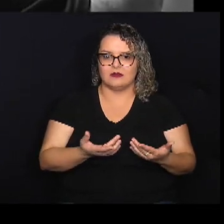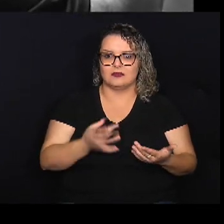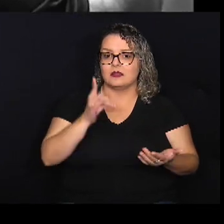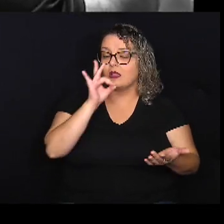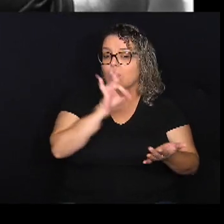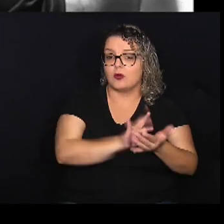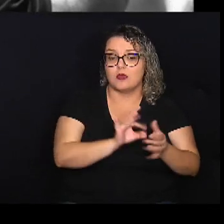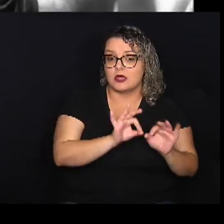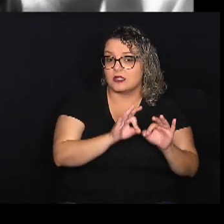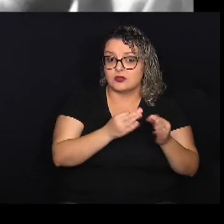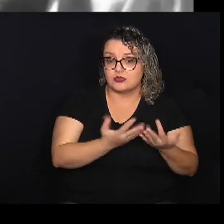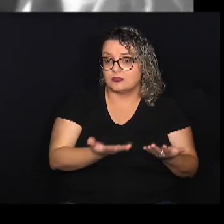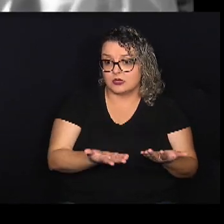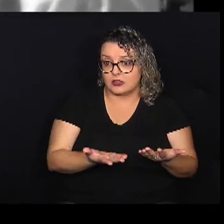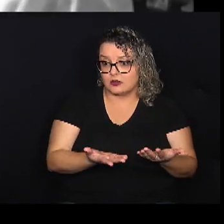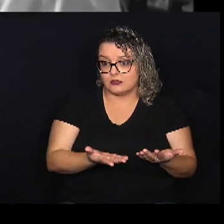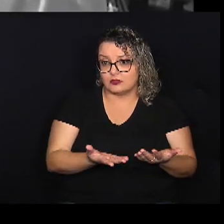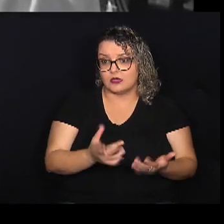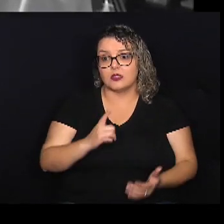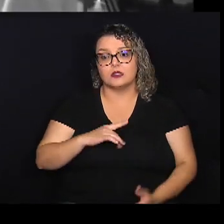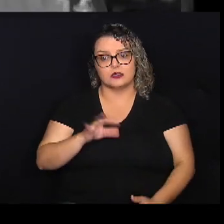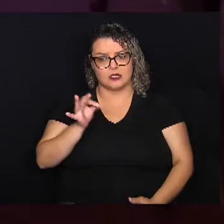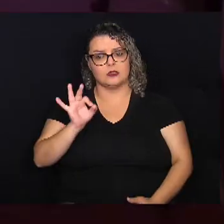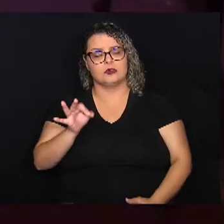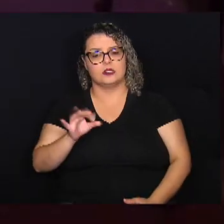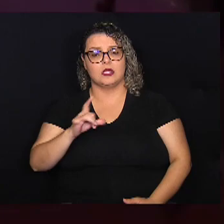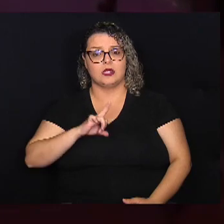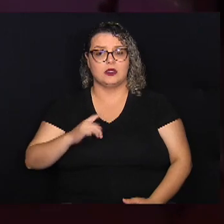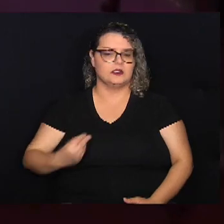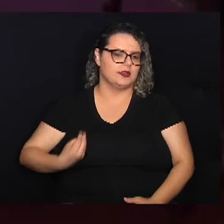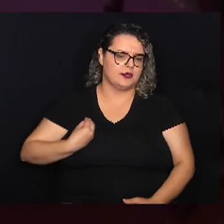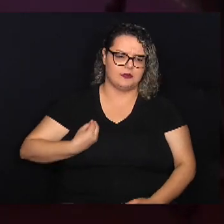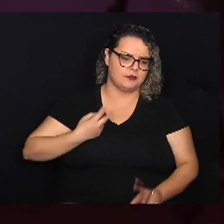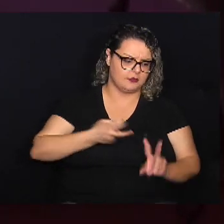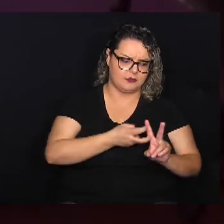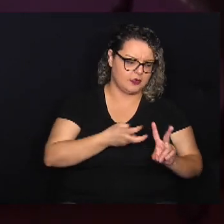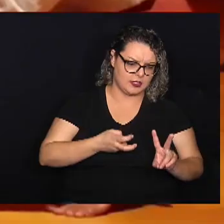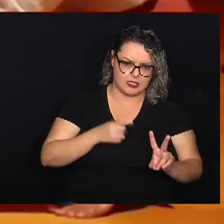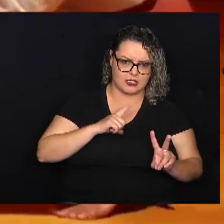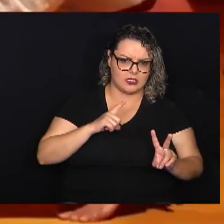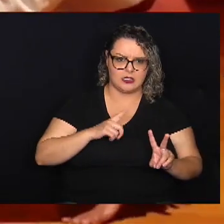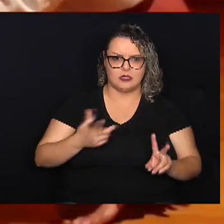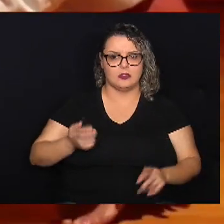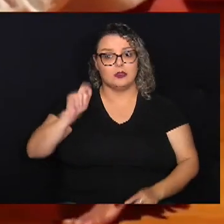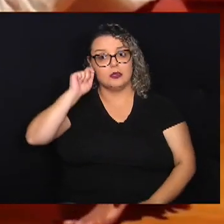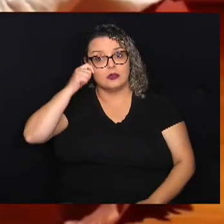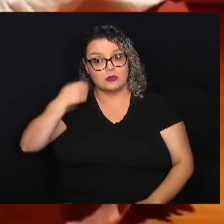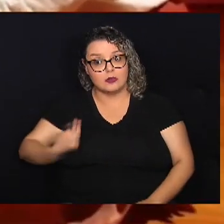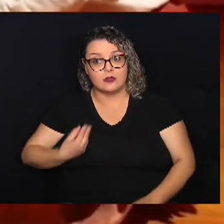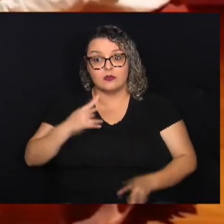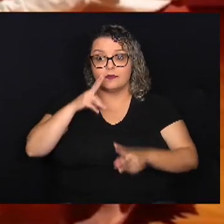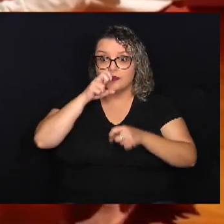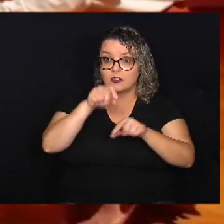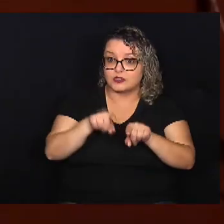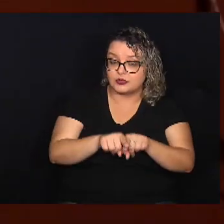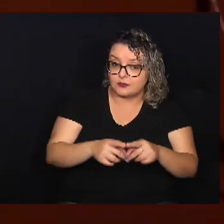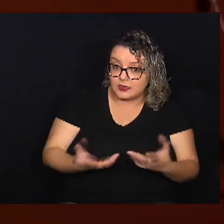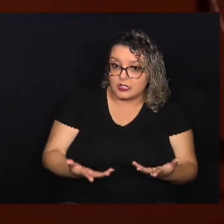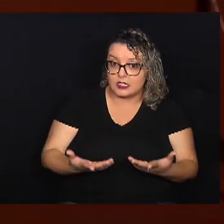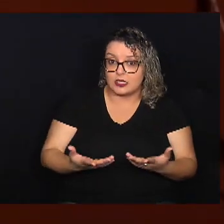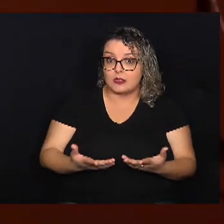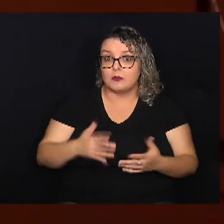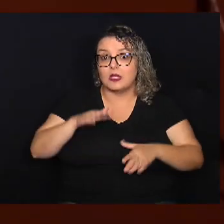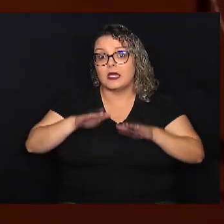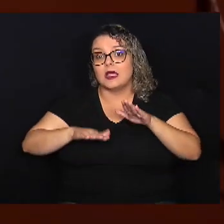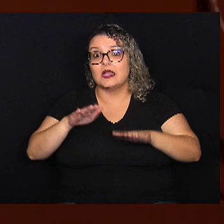da família. Eu tenho certeza que tem presença indígena, por exemplo, né? Presença negra muito forte também, mas isso às vezes